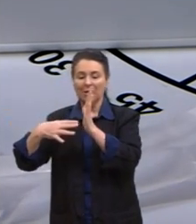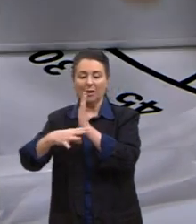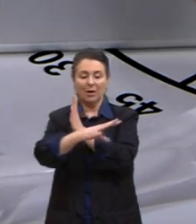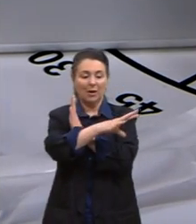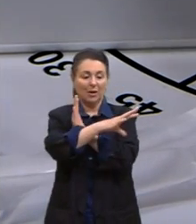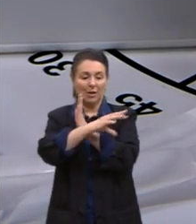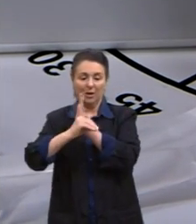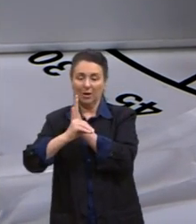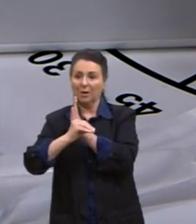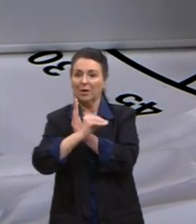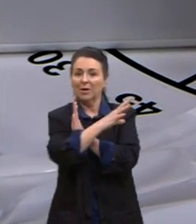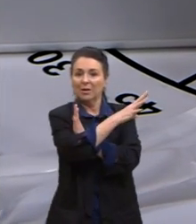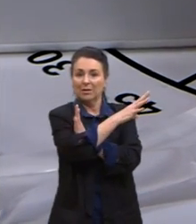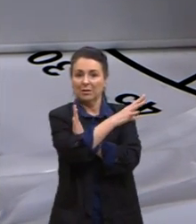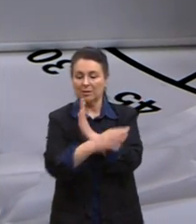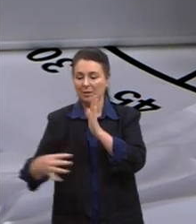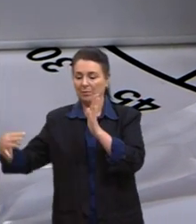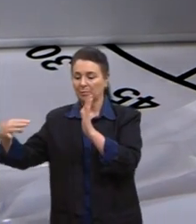Ponto né